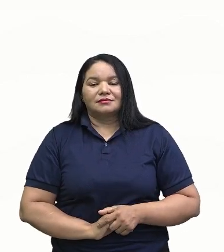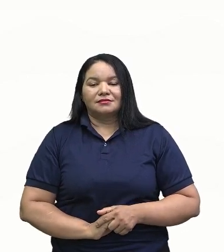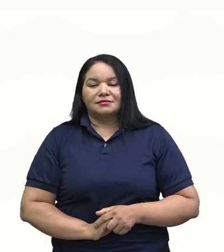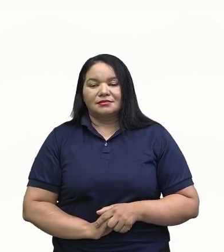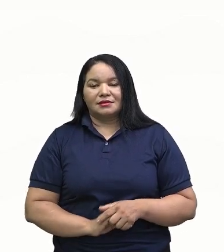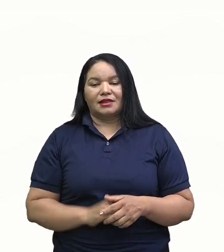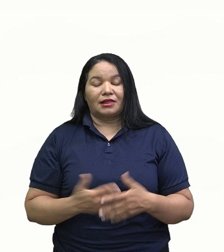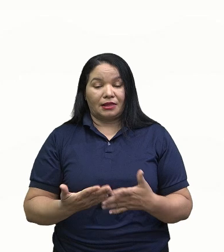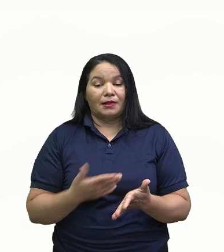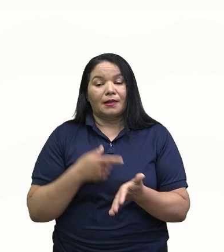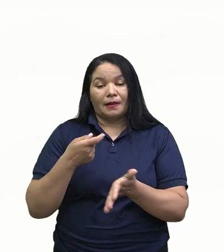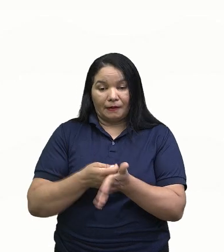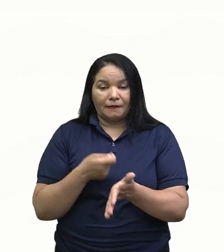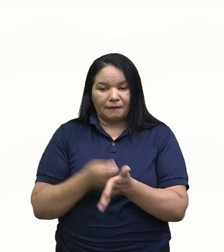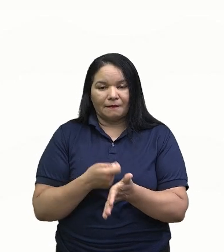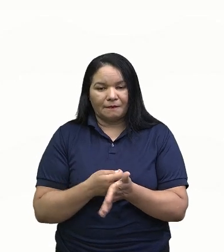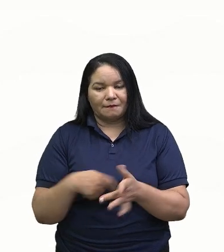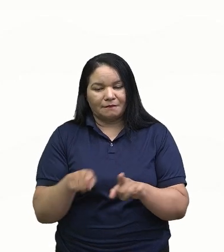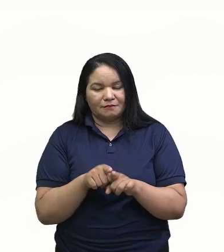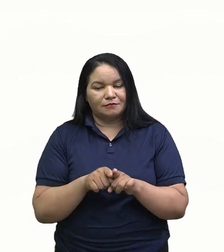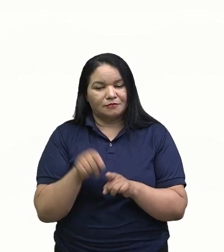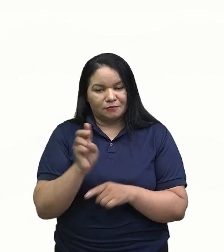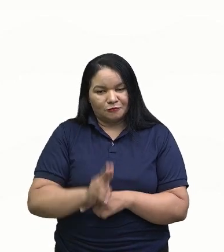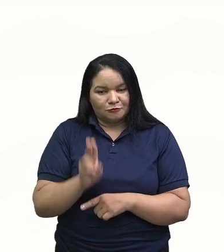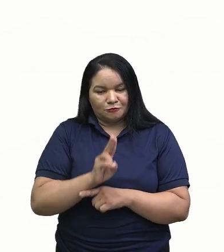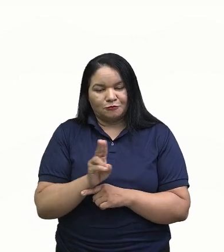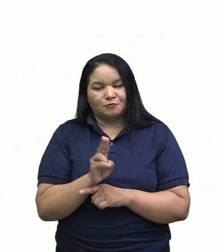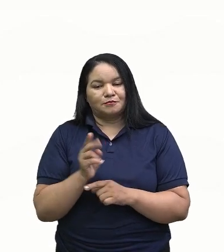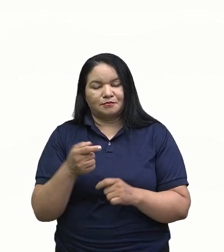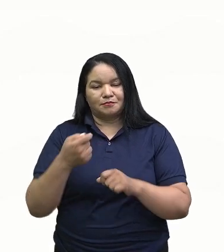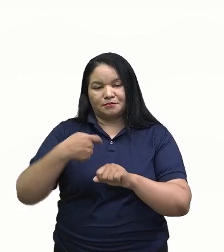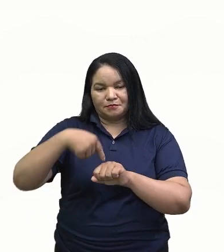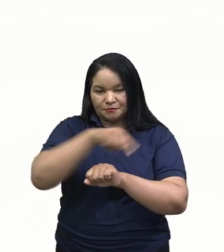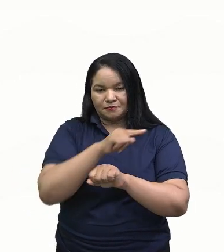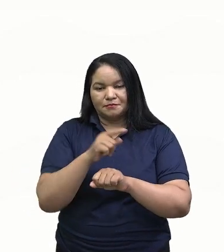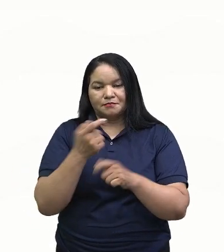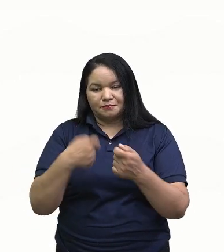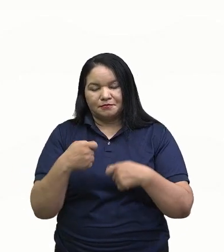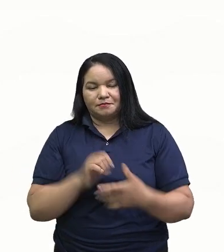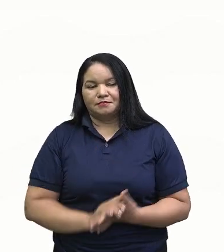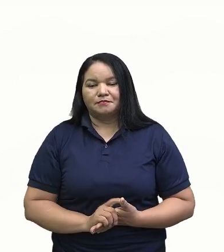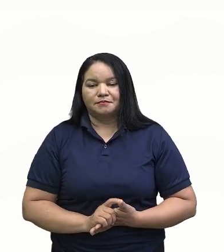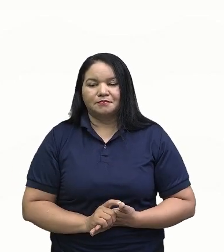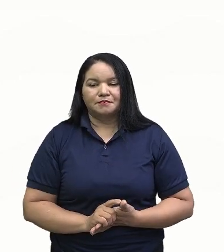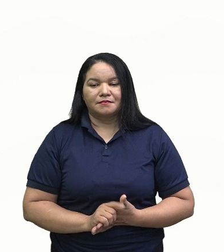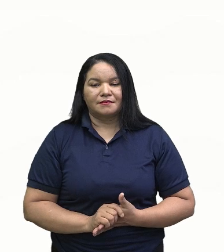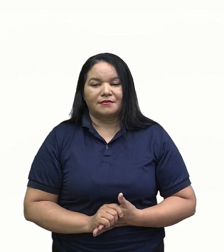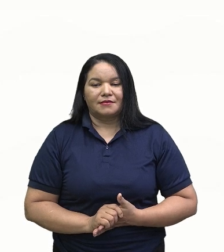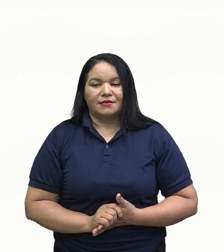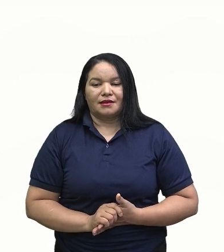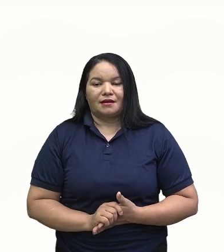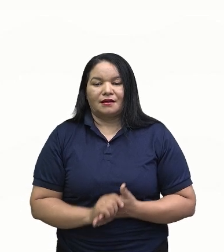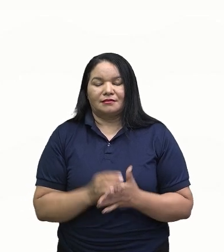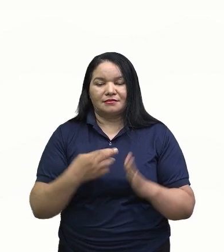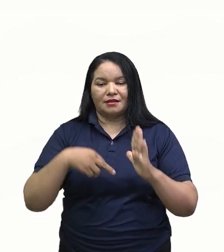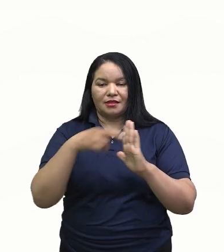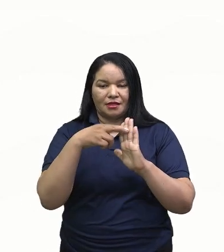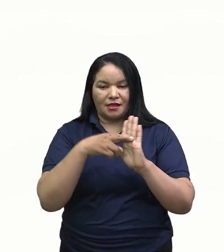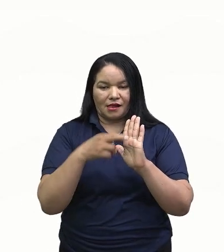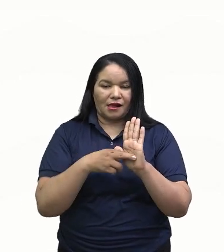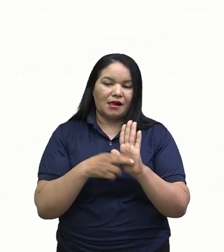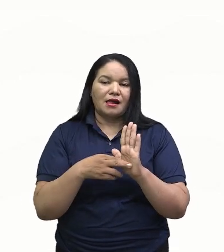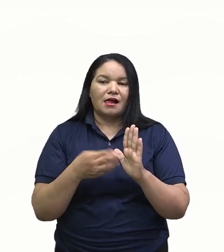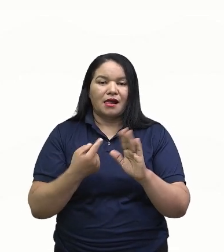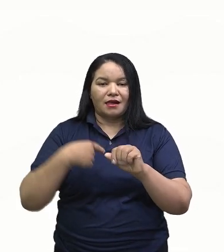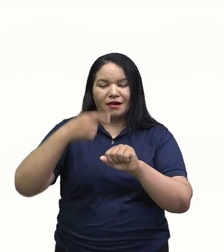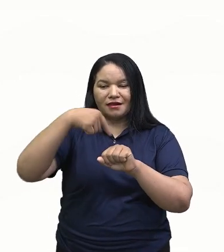são obrigatórias, no caso, né? Para utilizarmos a crase. Então, notem aí, olha. Regras de quando usar a